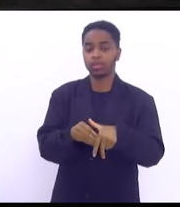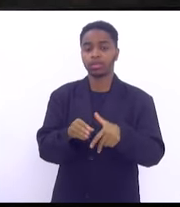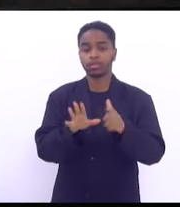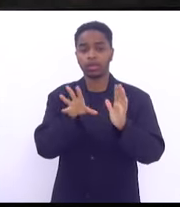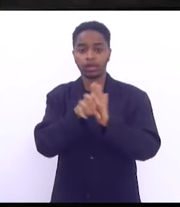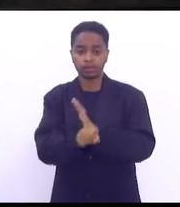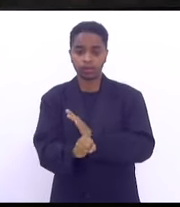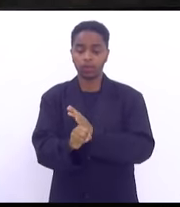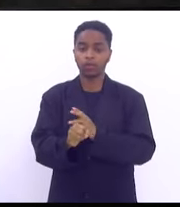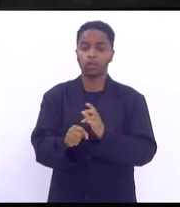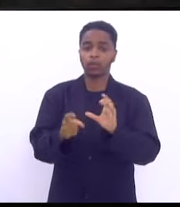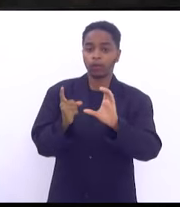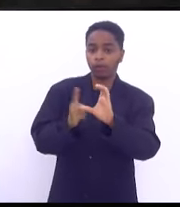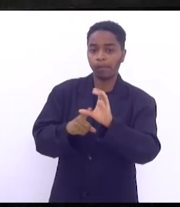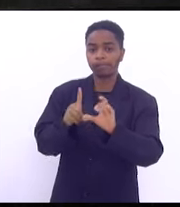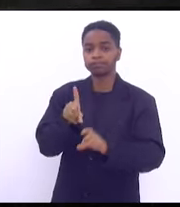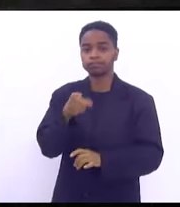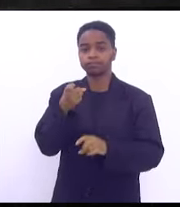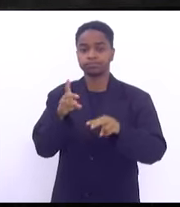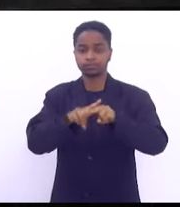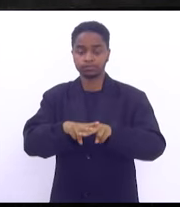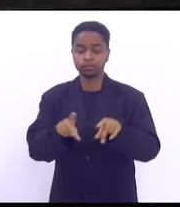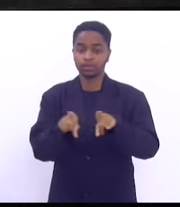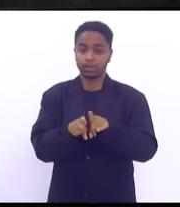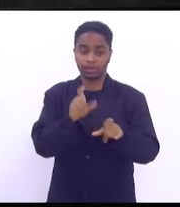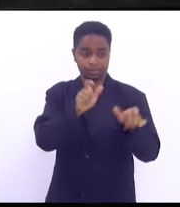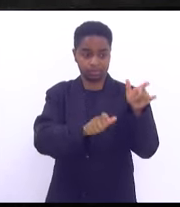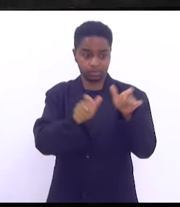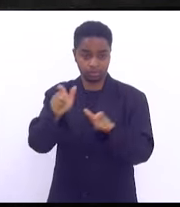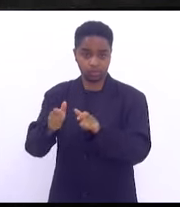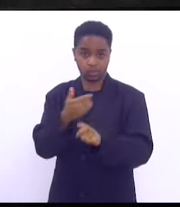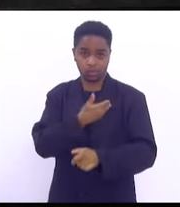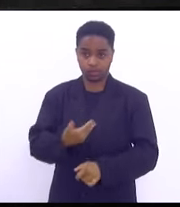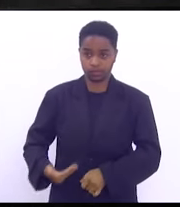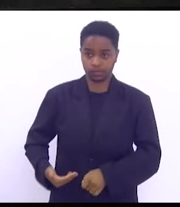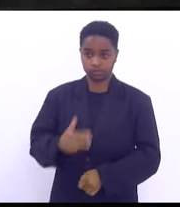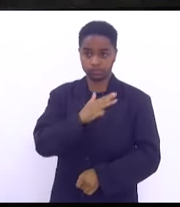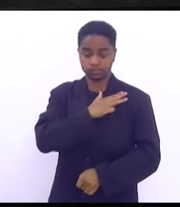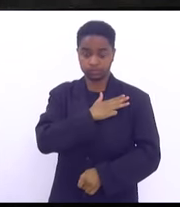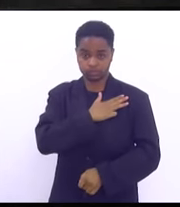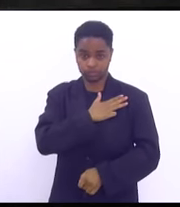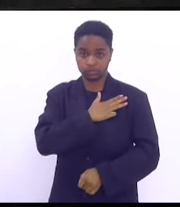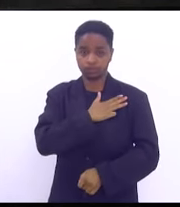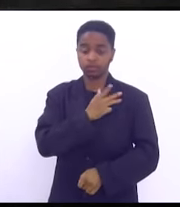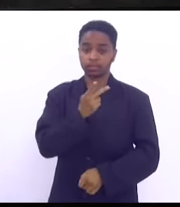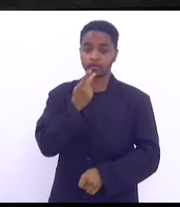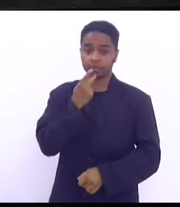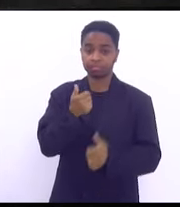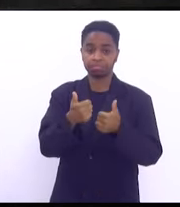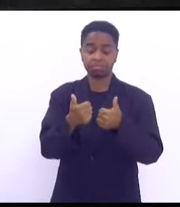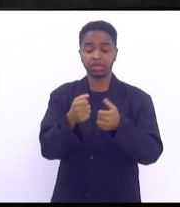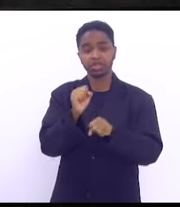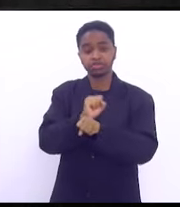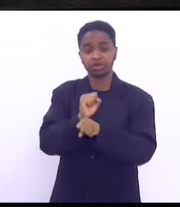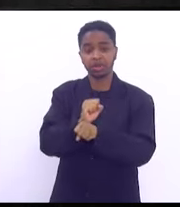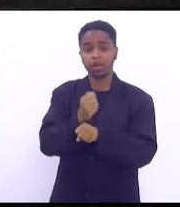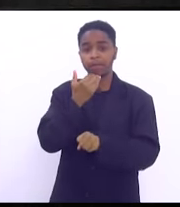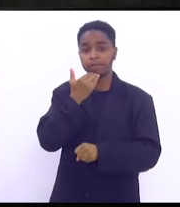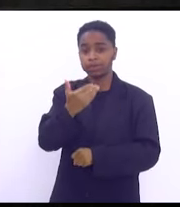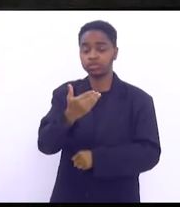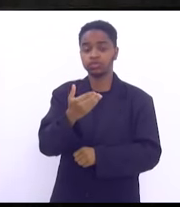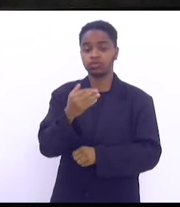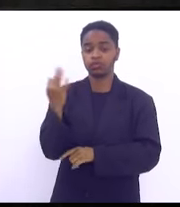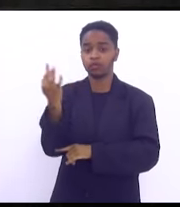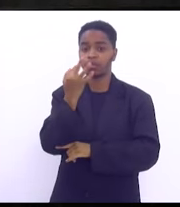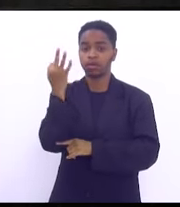ex-presidiário. Os integrantes do governo Lula ficaram de beicinho, magoadinho, e estão esperando um pedido formal de desculpas antes